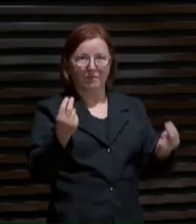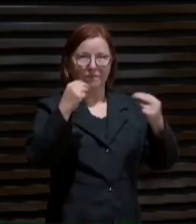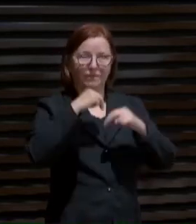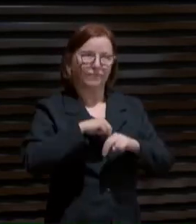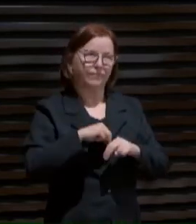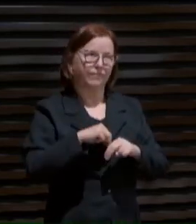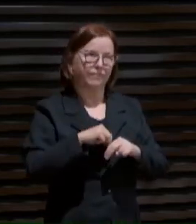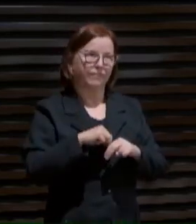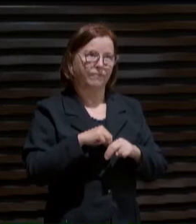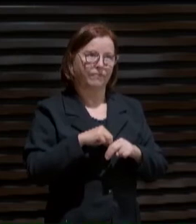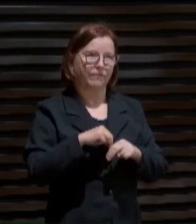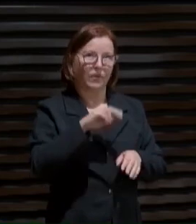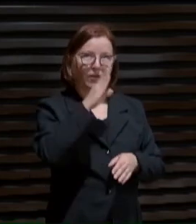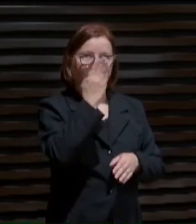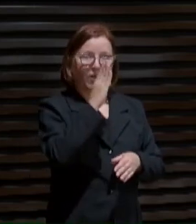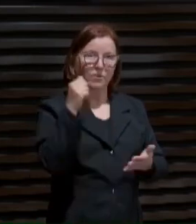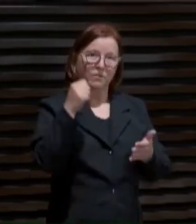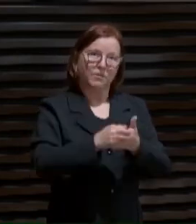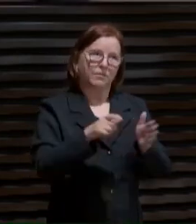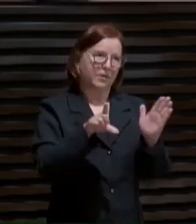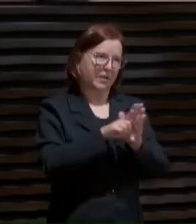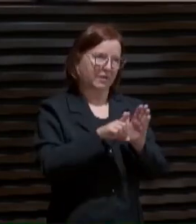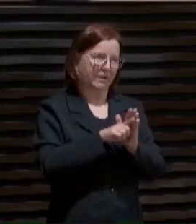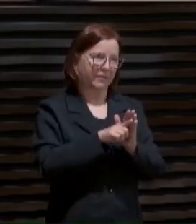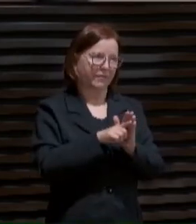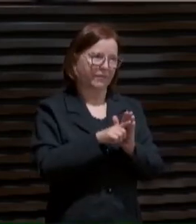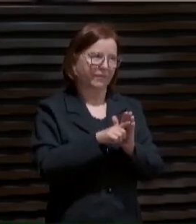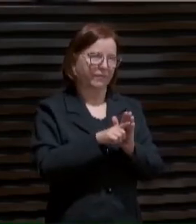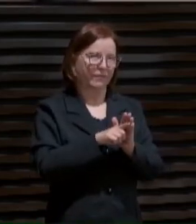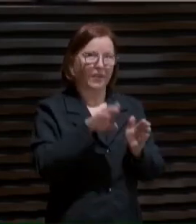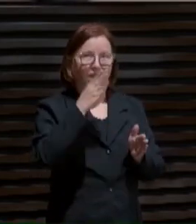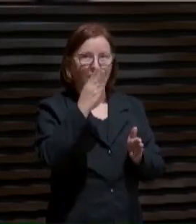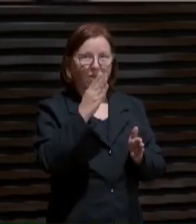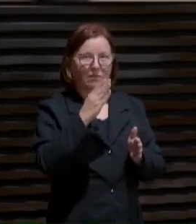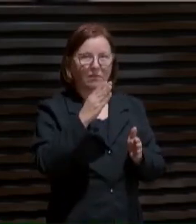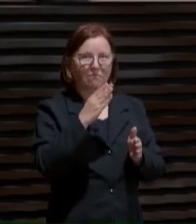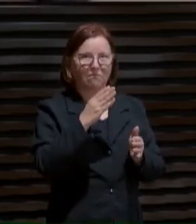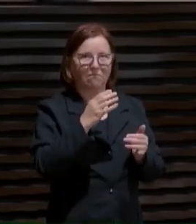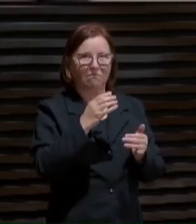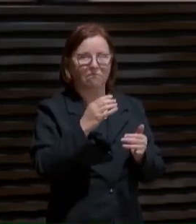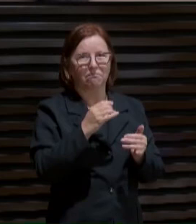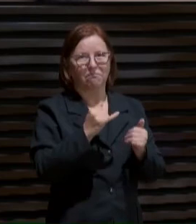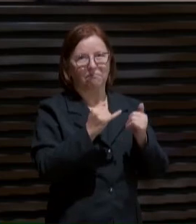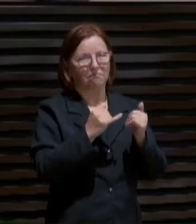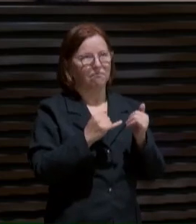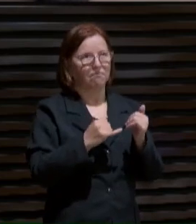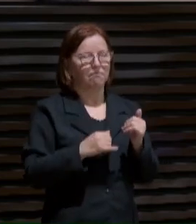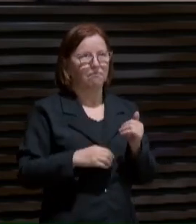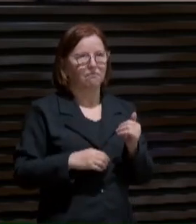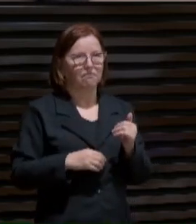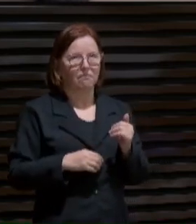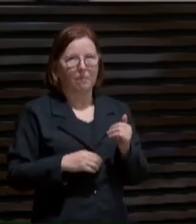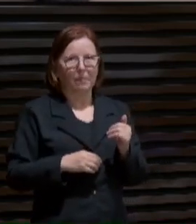como um falso cumprimento da lei uma falsa aparência porque o coração está vazio não